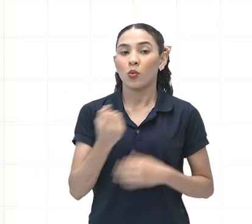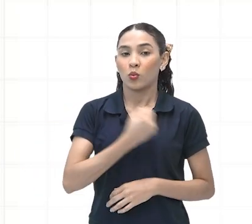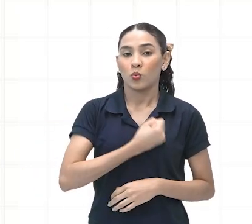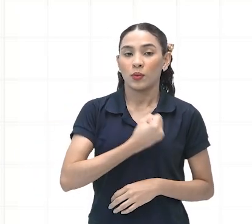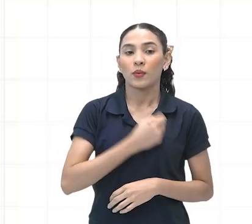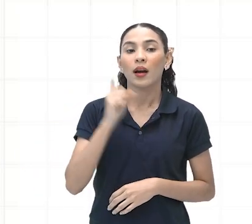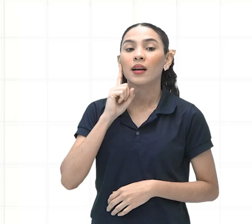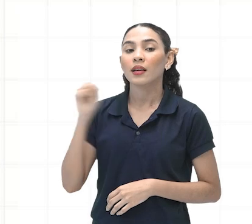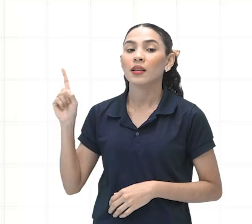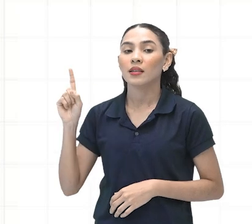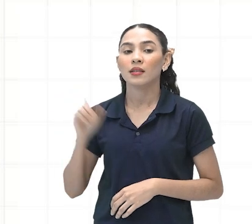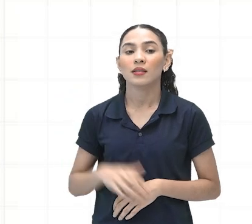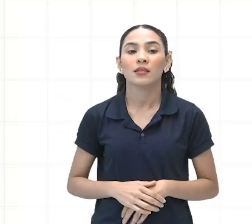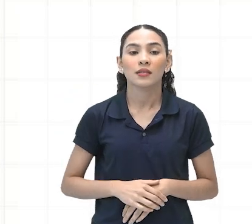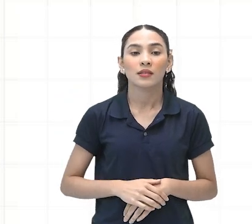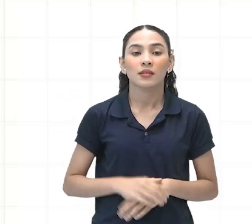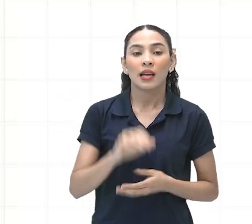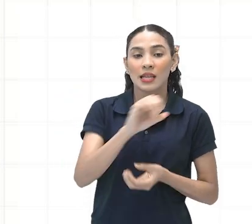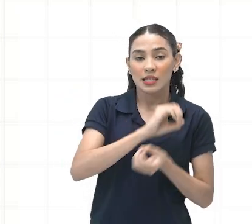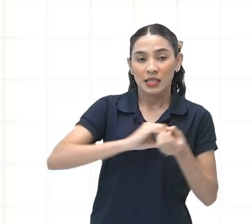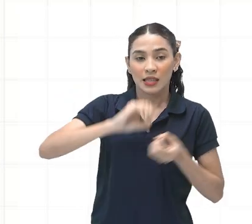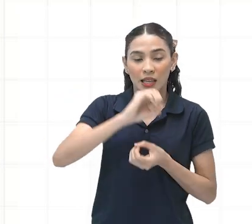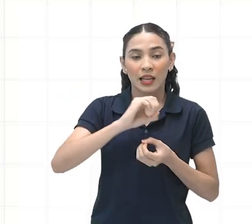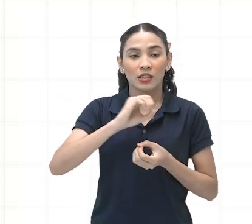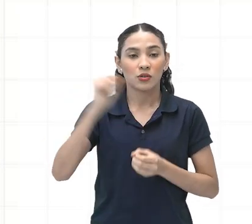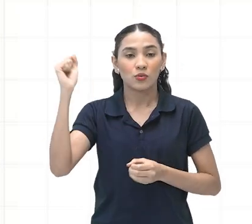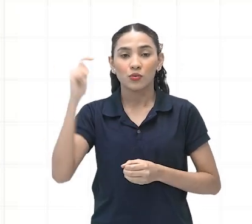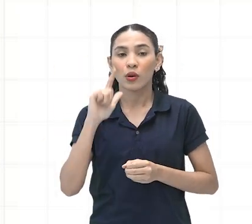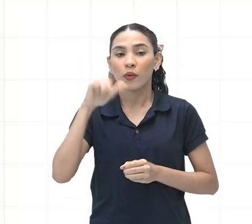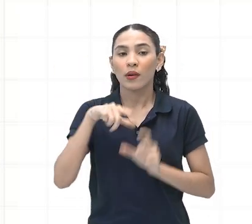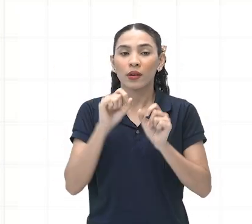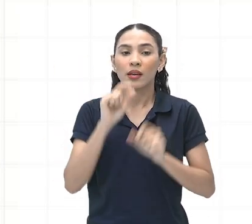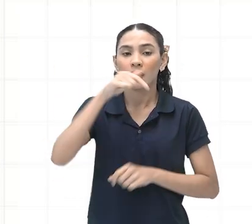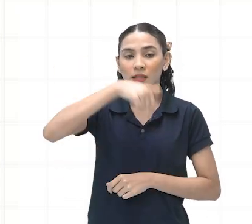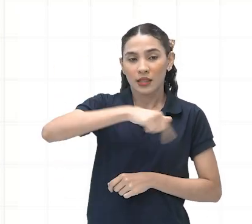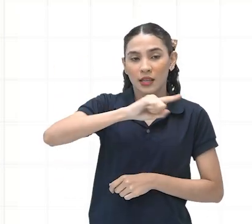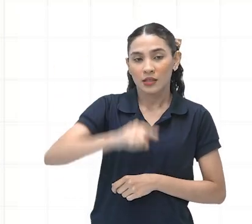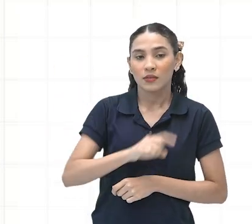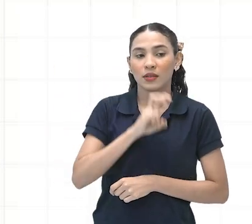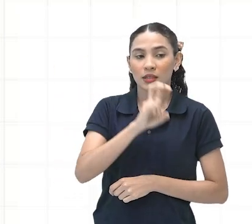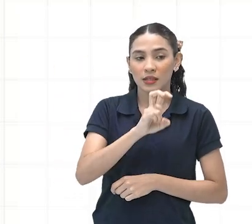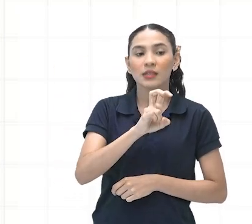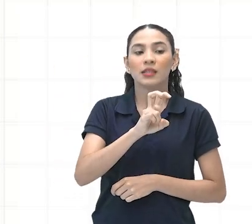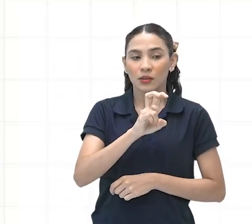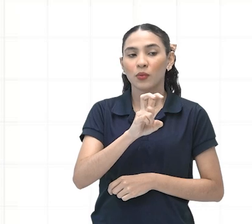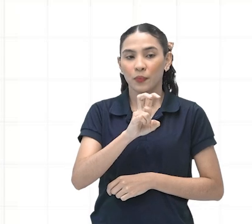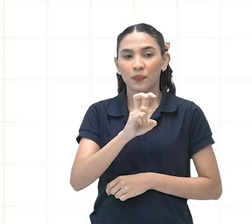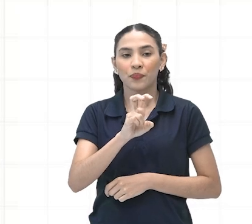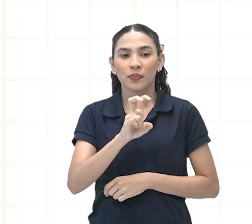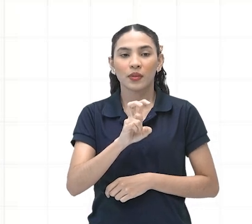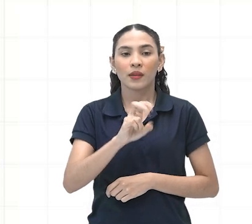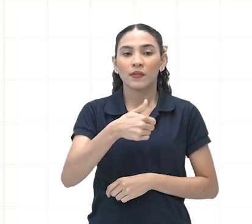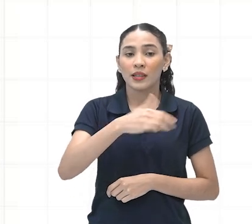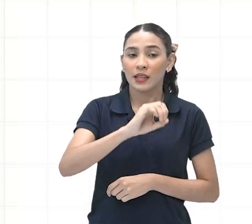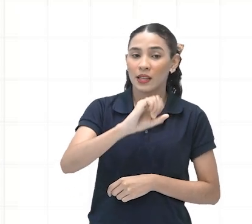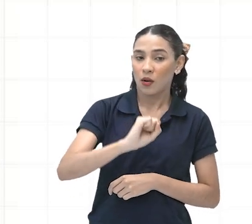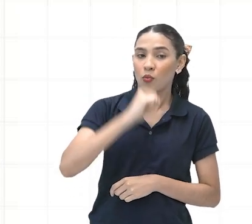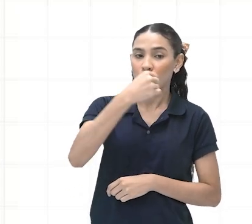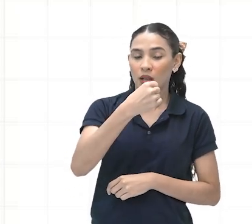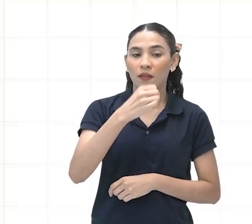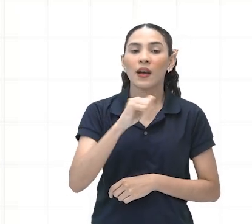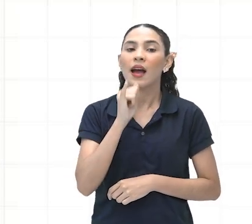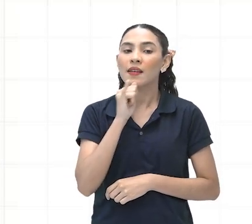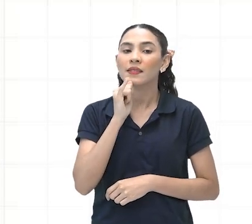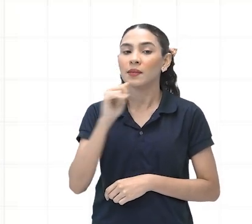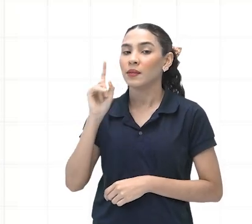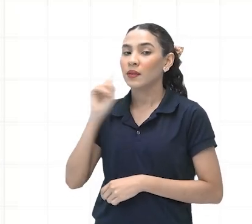aqui, essa distância entre o satélite e a Terra, é de 7, vezes 10 a oitava, ou seja, esse